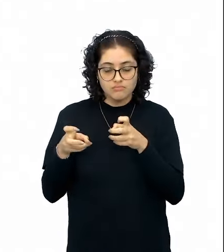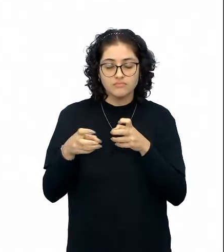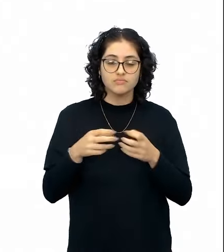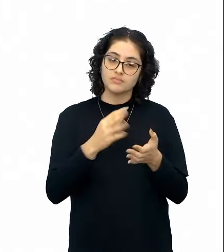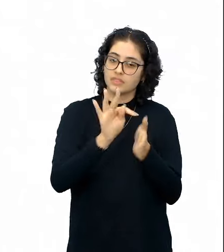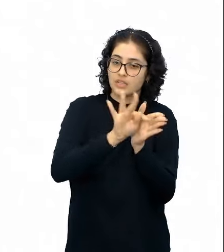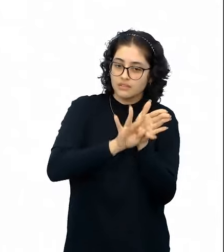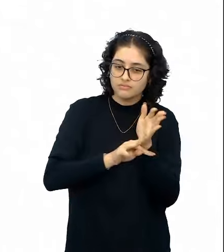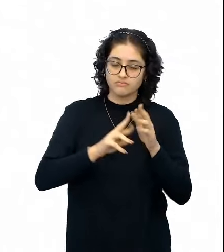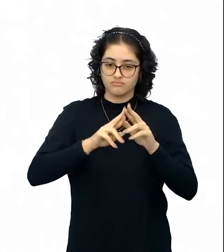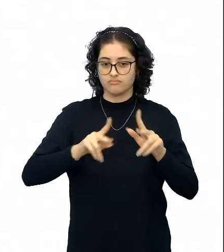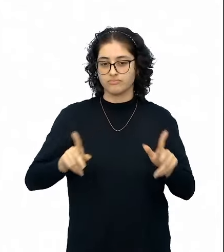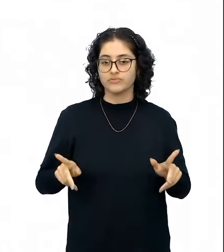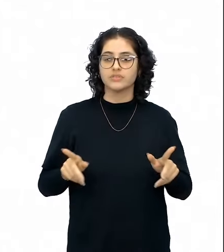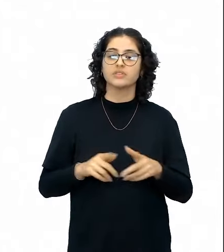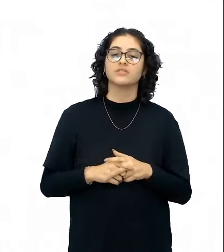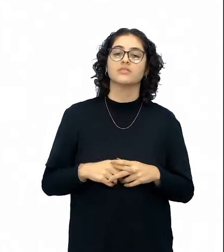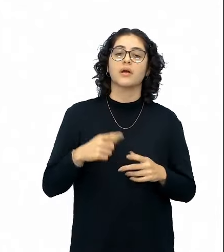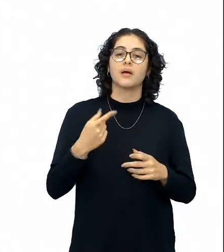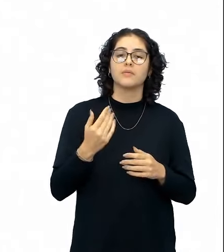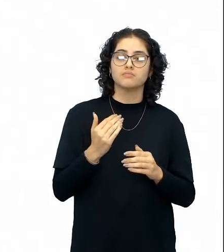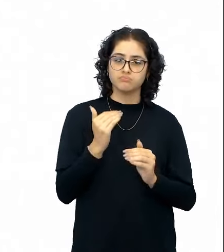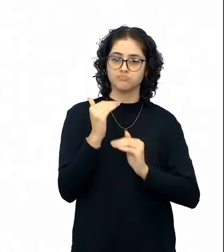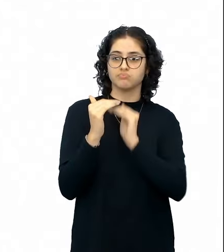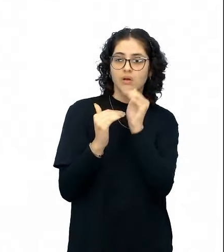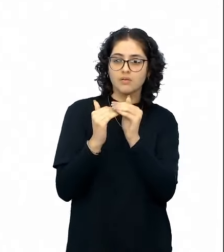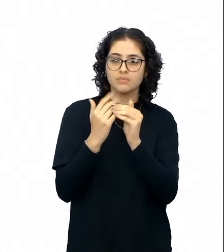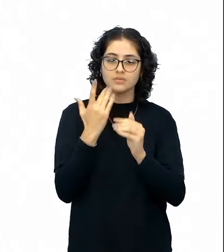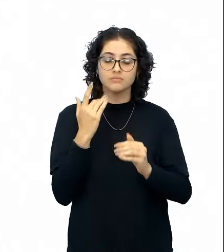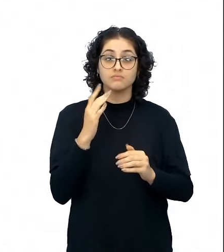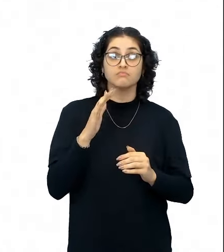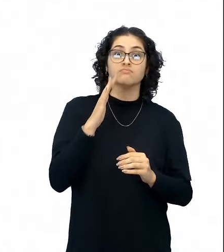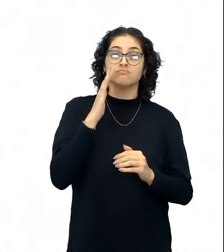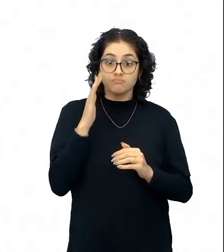né, que promovem a construção de sentidos.